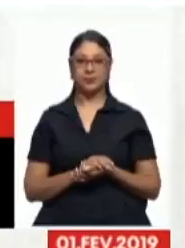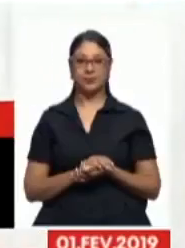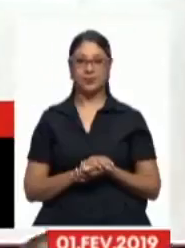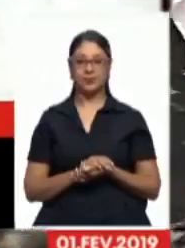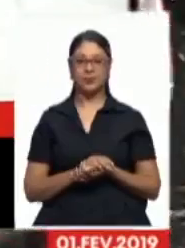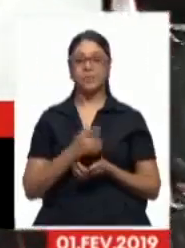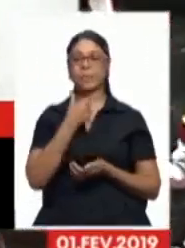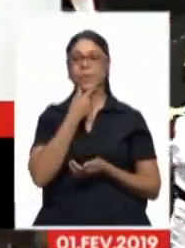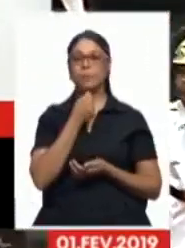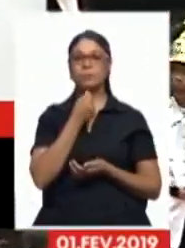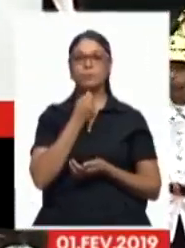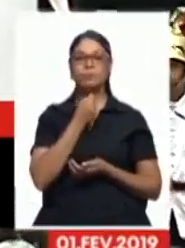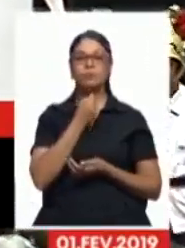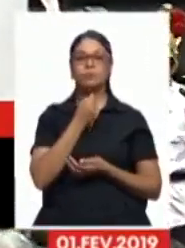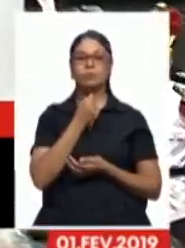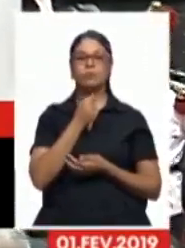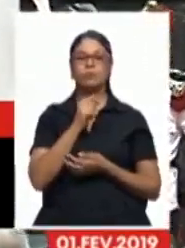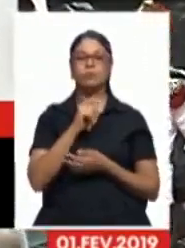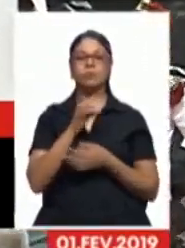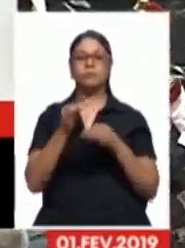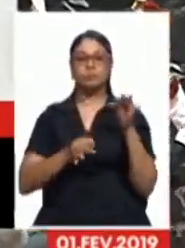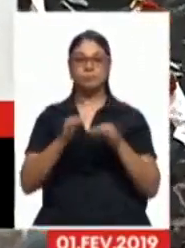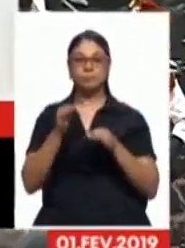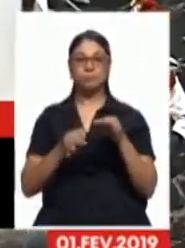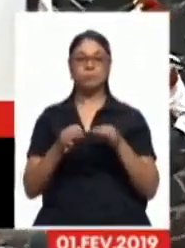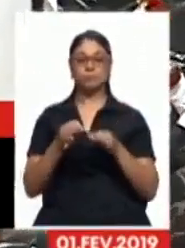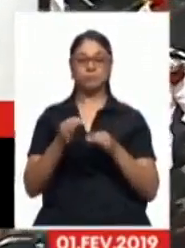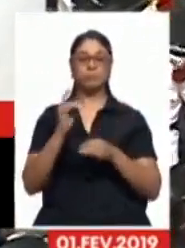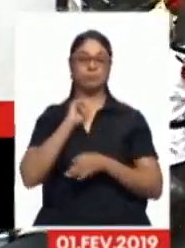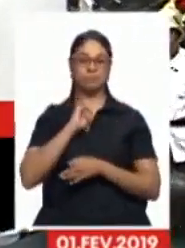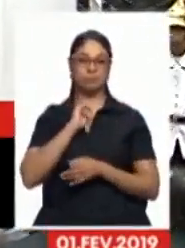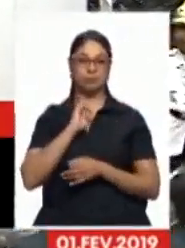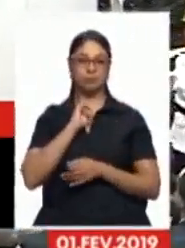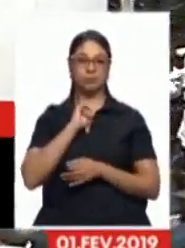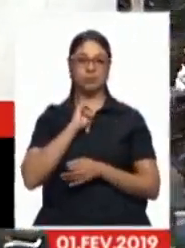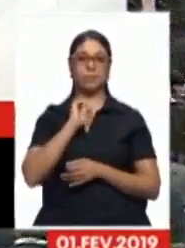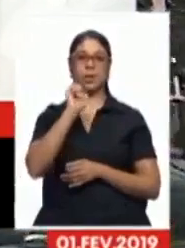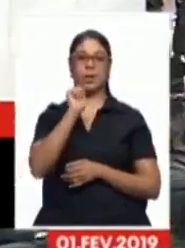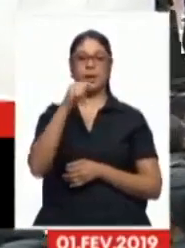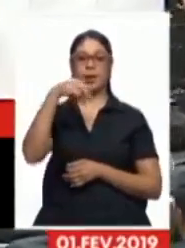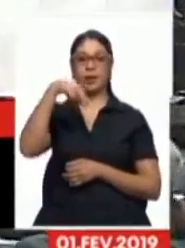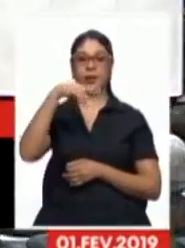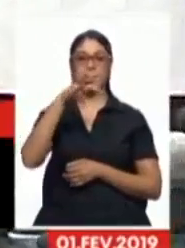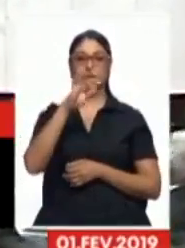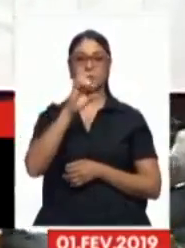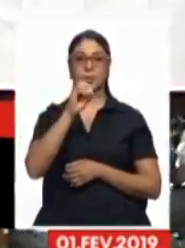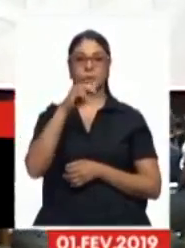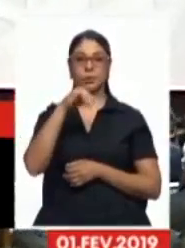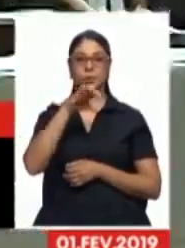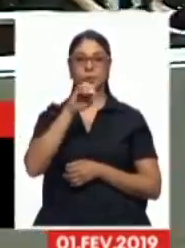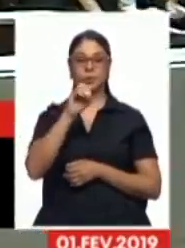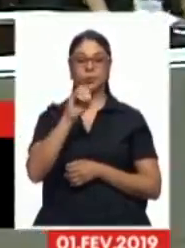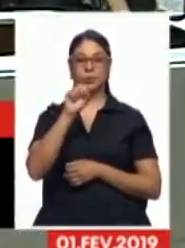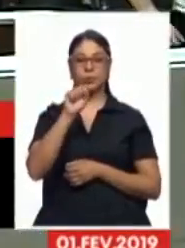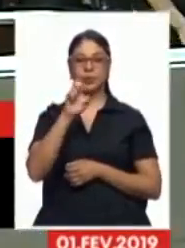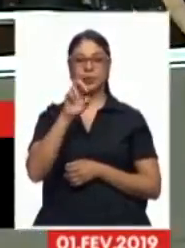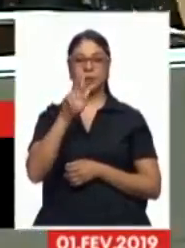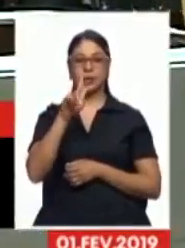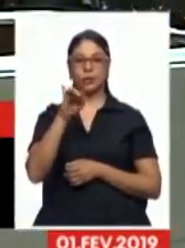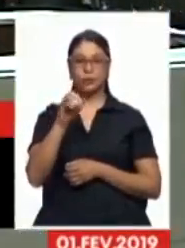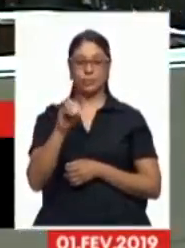Excelentíssimo senhor Procurador-Geral de Justiça do Estado de Minas Gerais, Antônio Sérgio Toné.